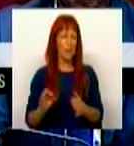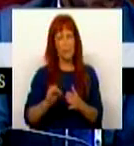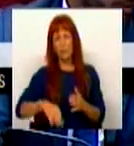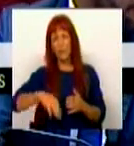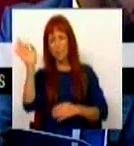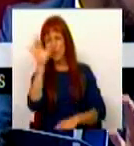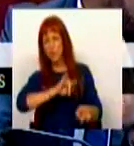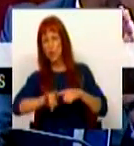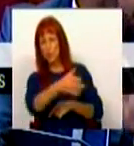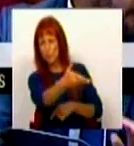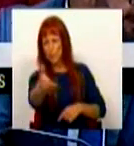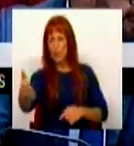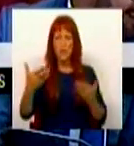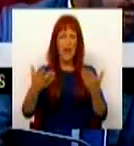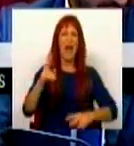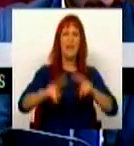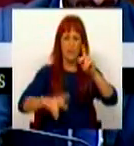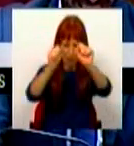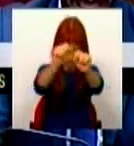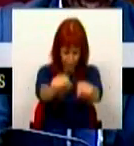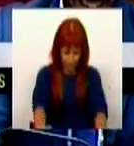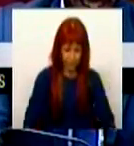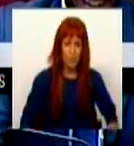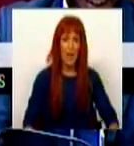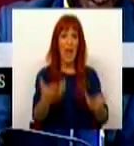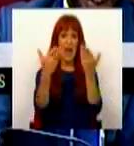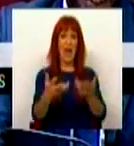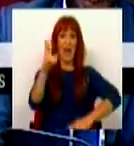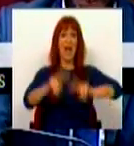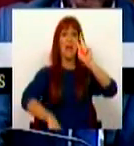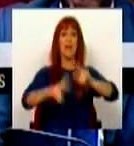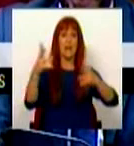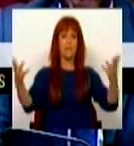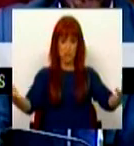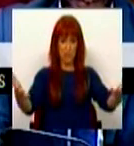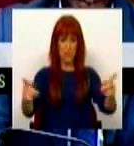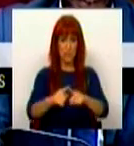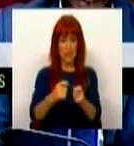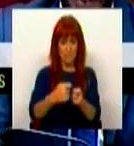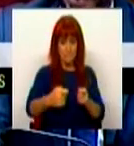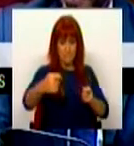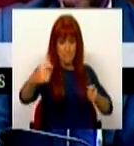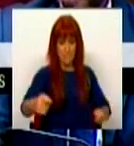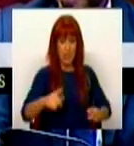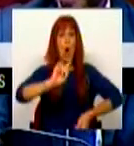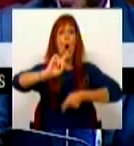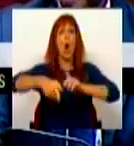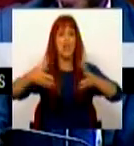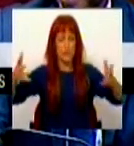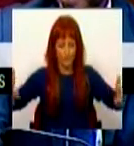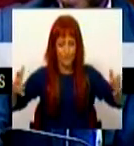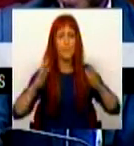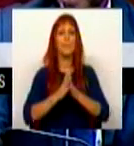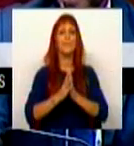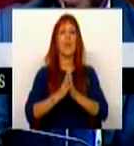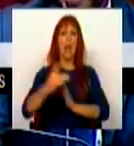Finalmente, senhores deputados, a carga fiscal. A carga fiscal mede aquilo que é